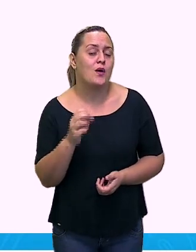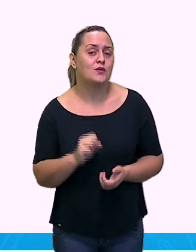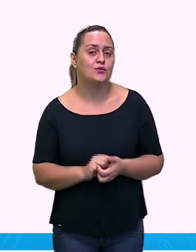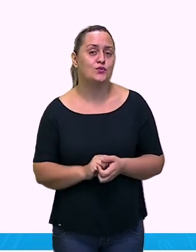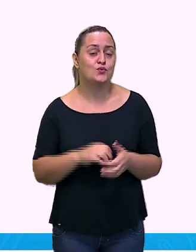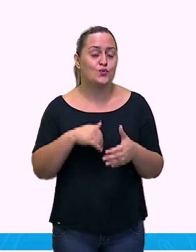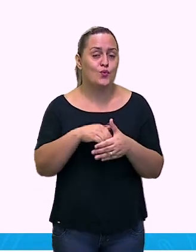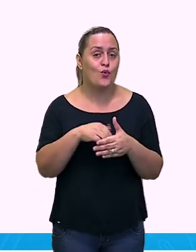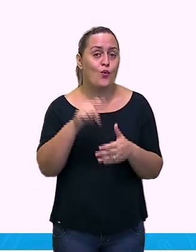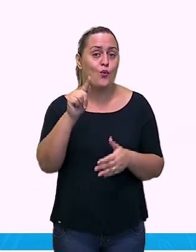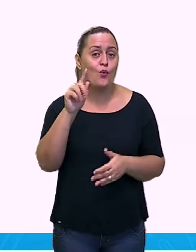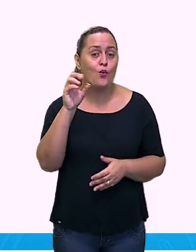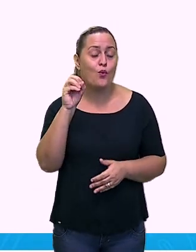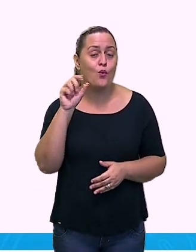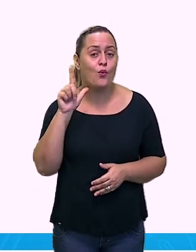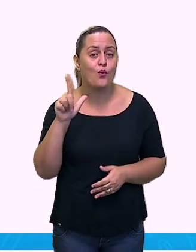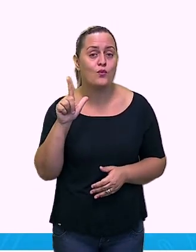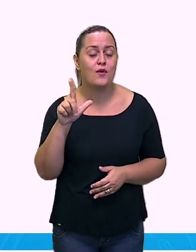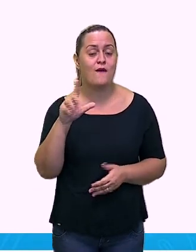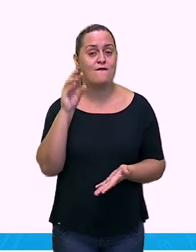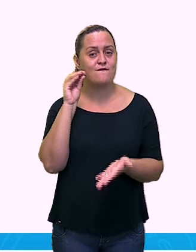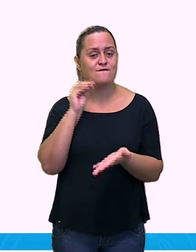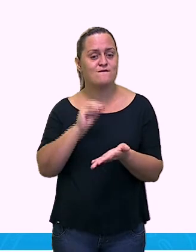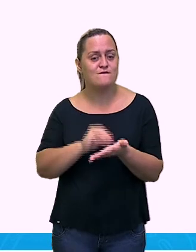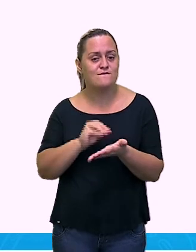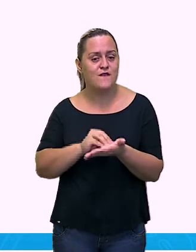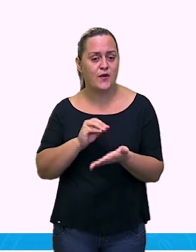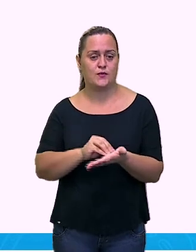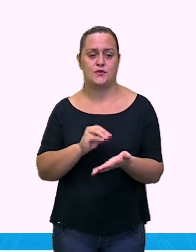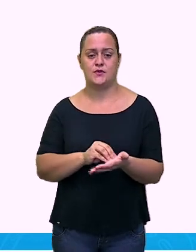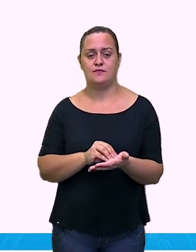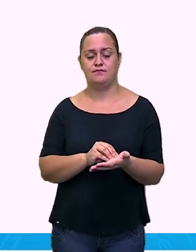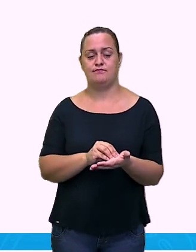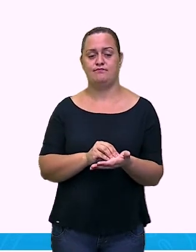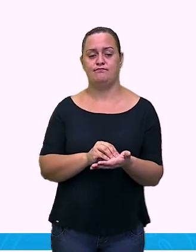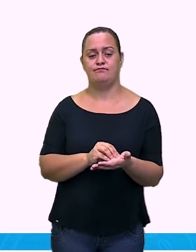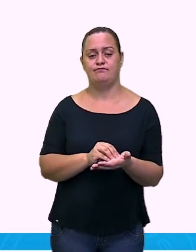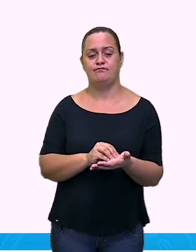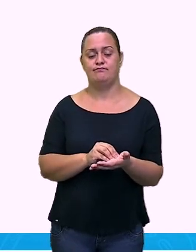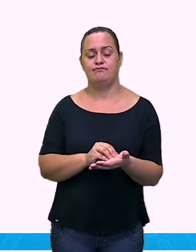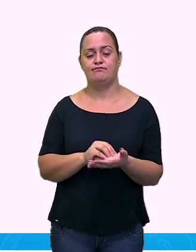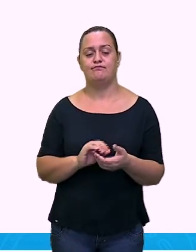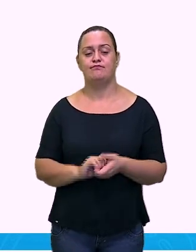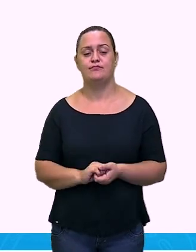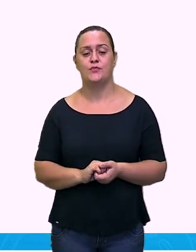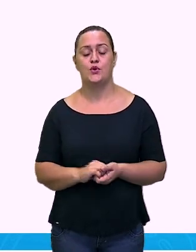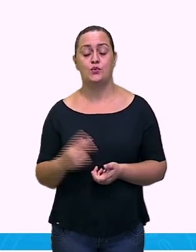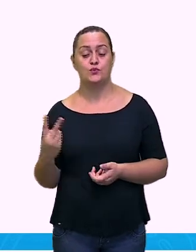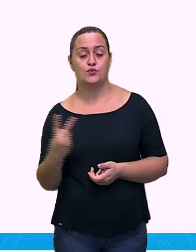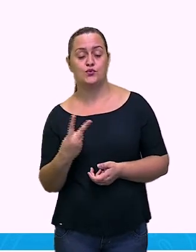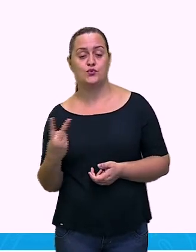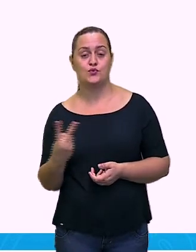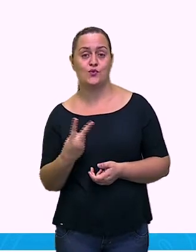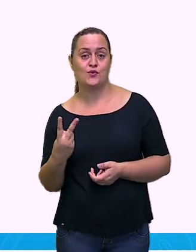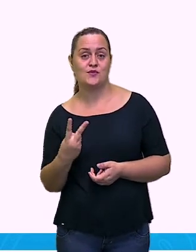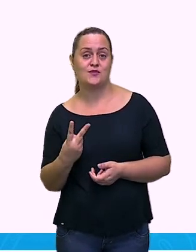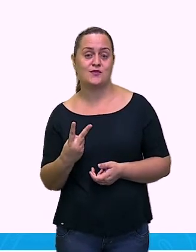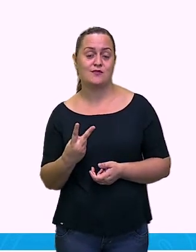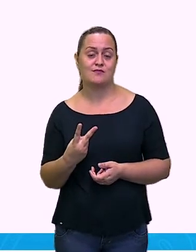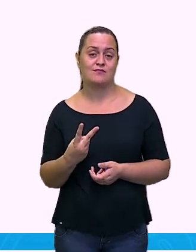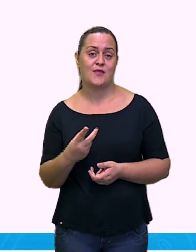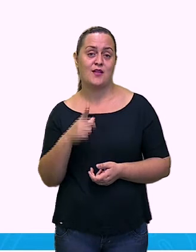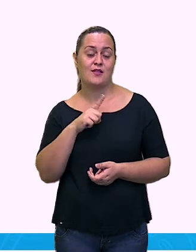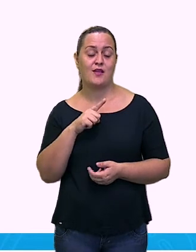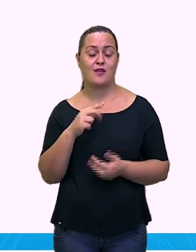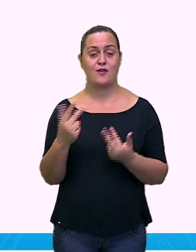para que Cebolinha tenha o dobro de gols do Cascão nova professora